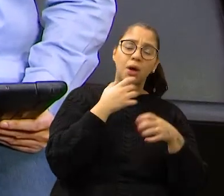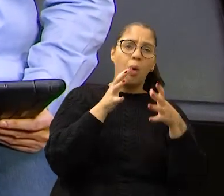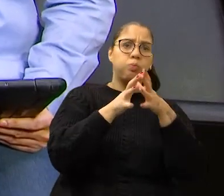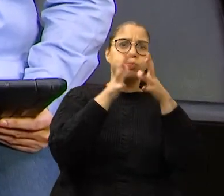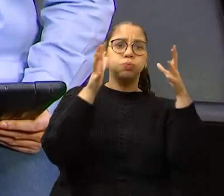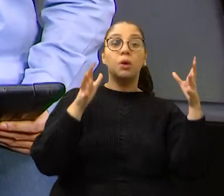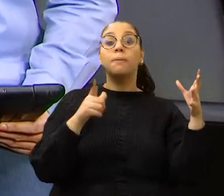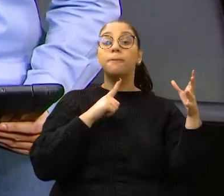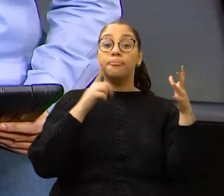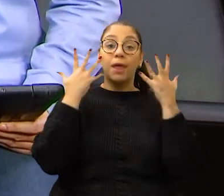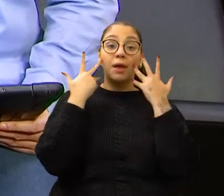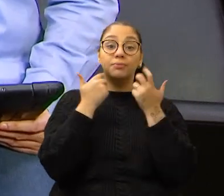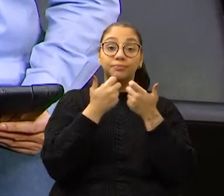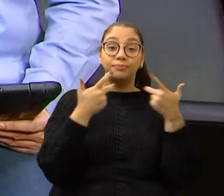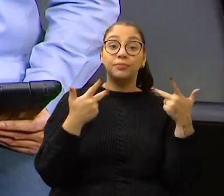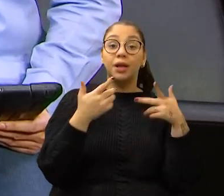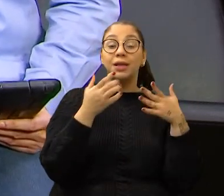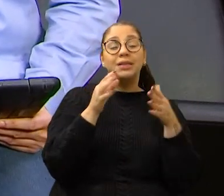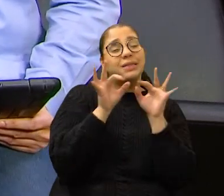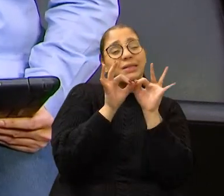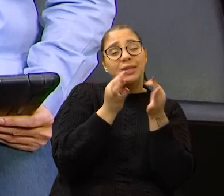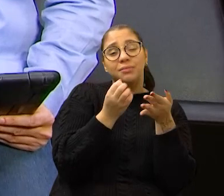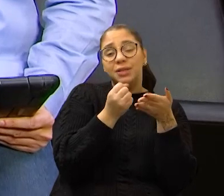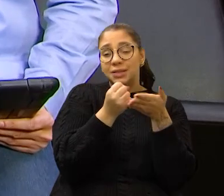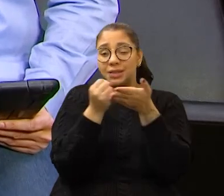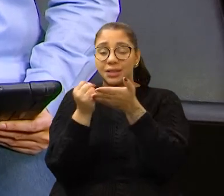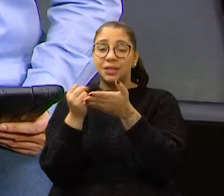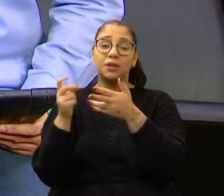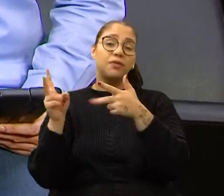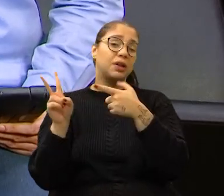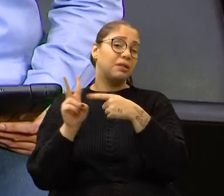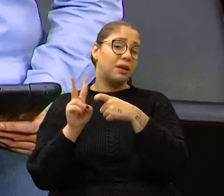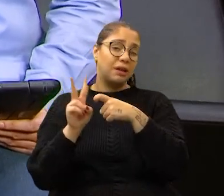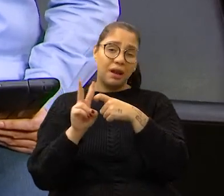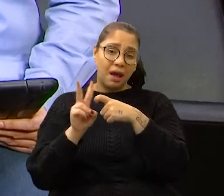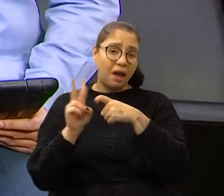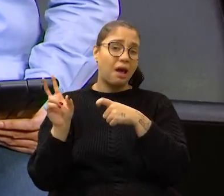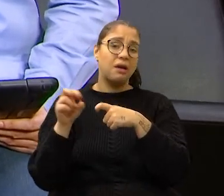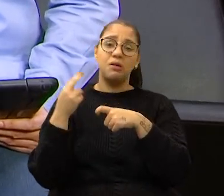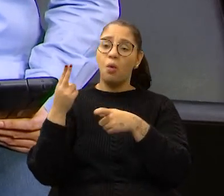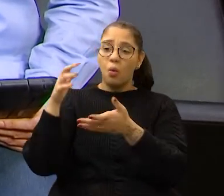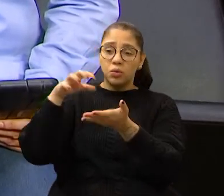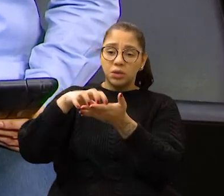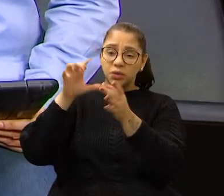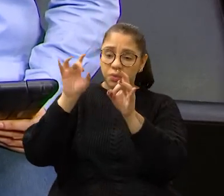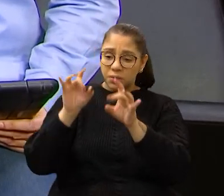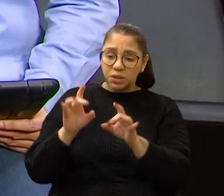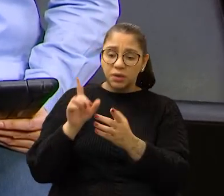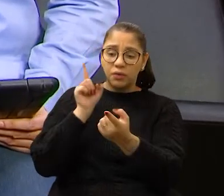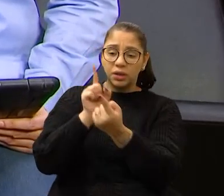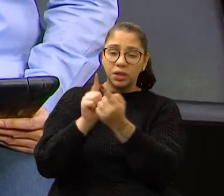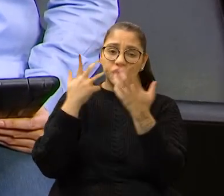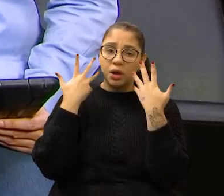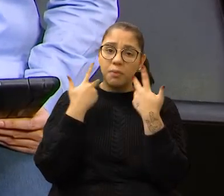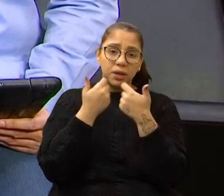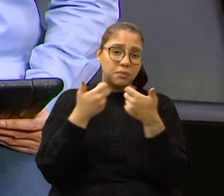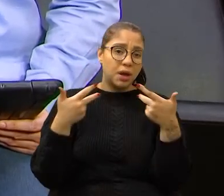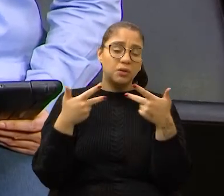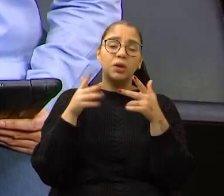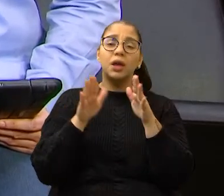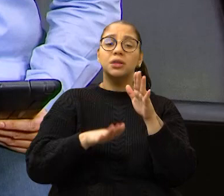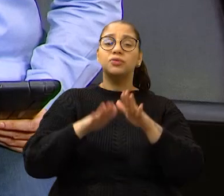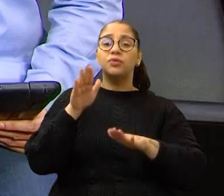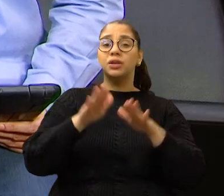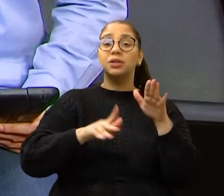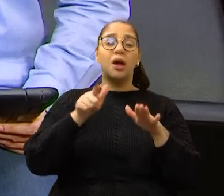E aí uma simples ida até o veterinário, até um centro específico para animais, que para